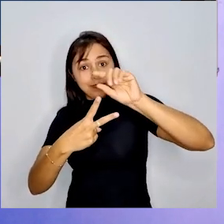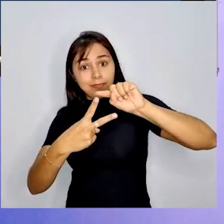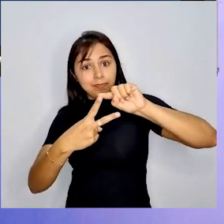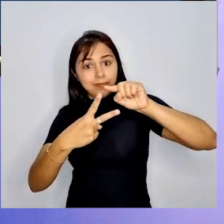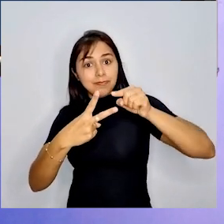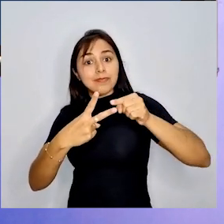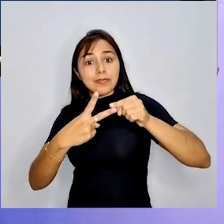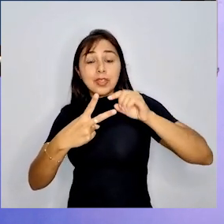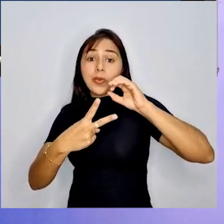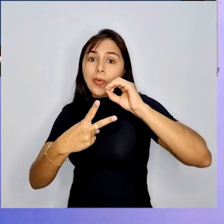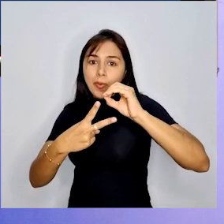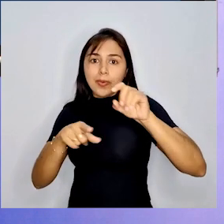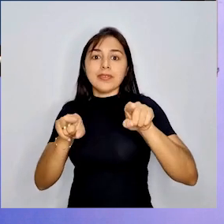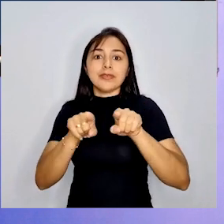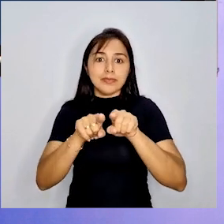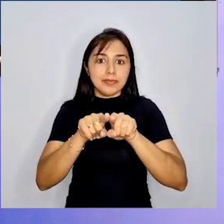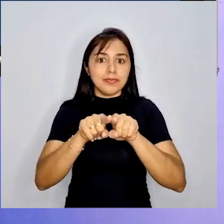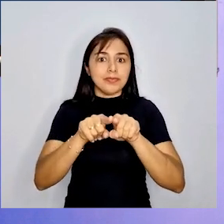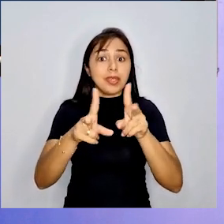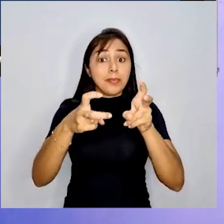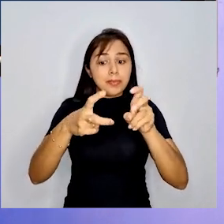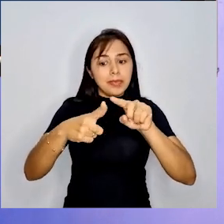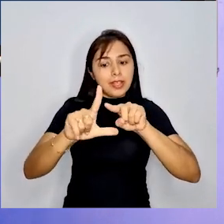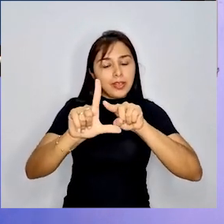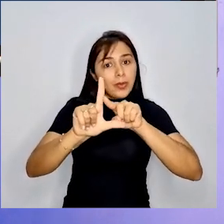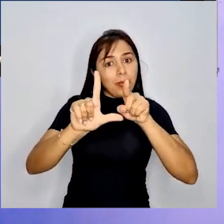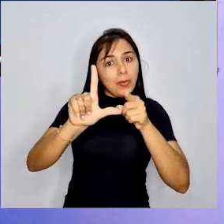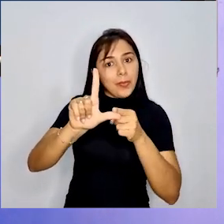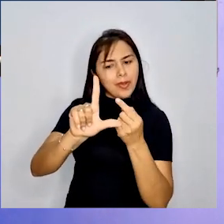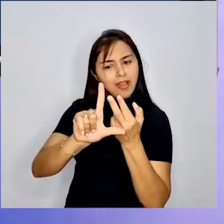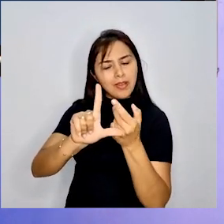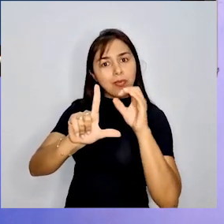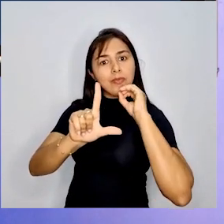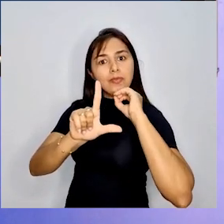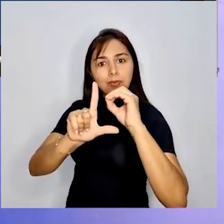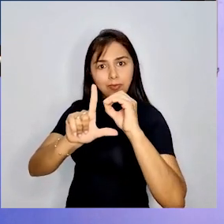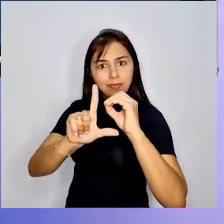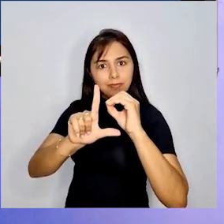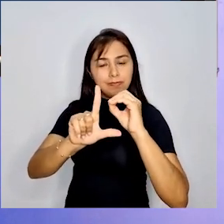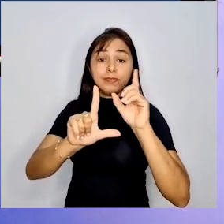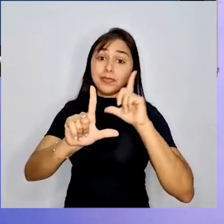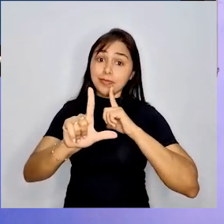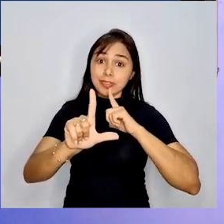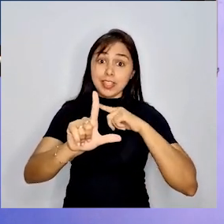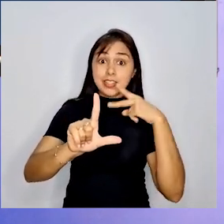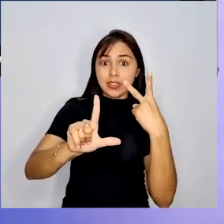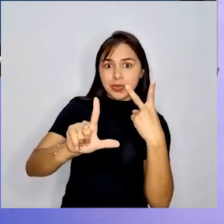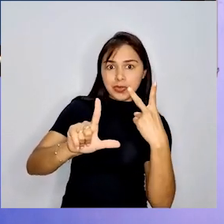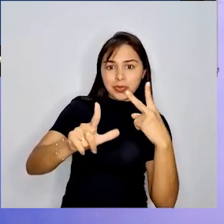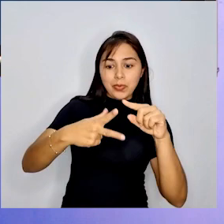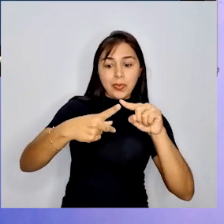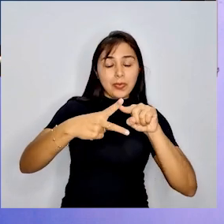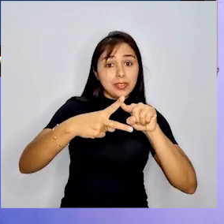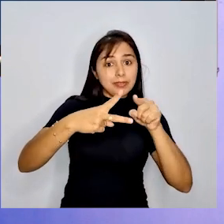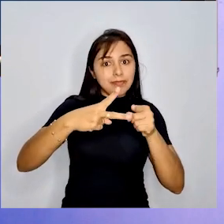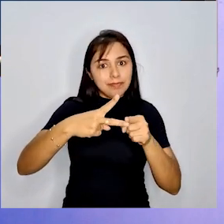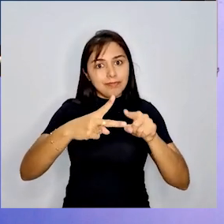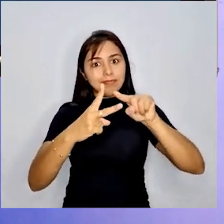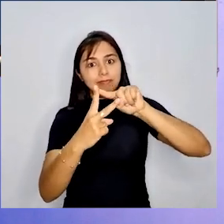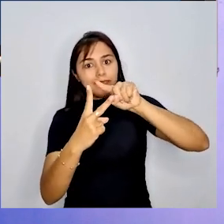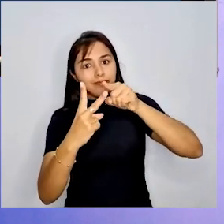pontos internos em comum. Então, para um ângulo ser consecutivo, basta que ele venha aqui depois do outro, tem aqui esse lado